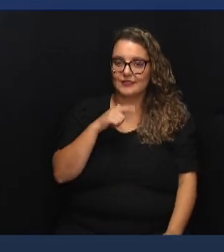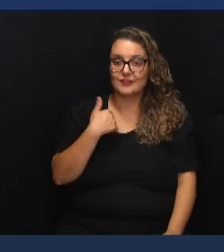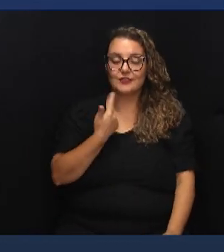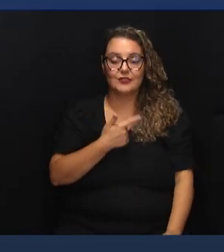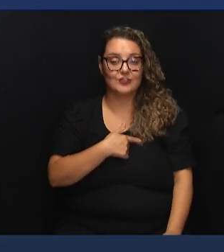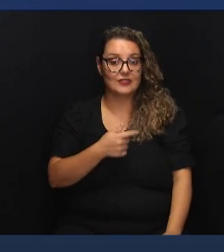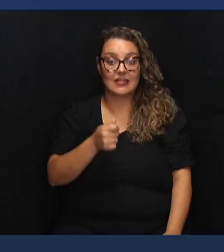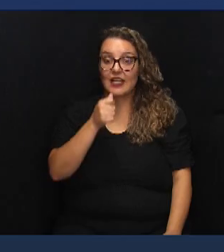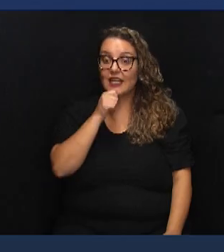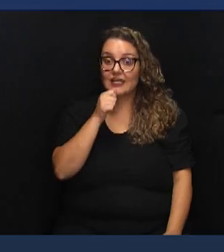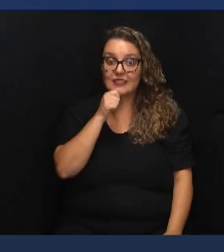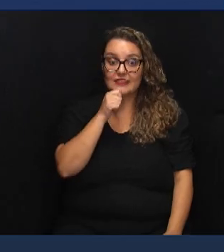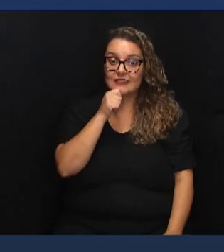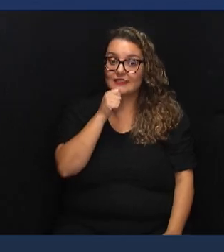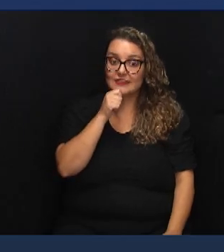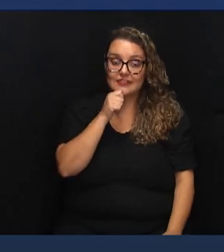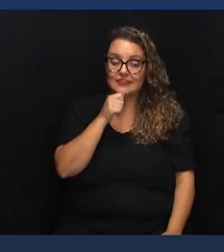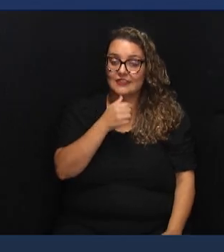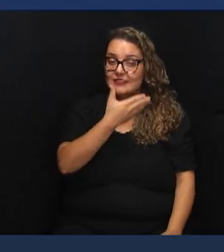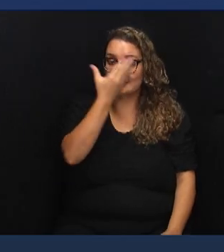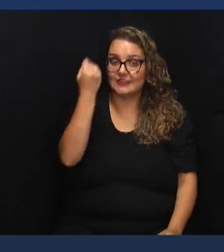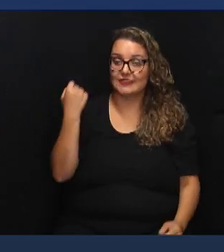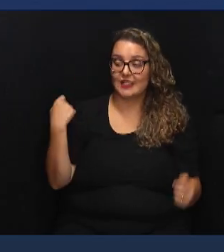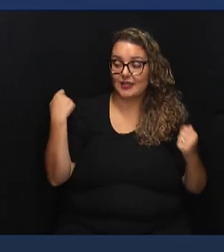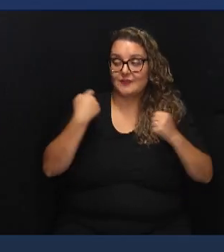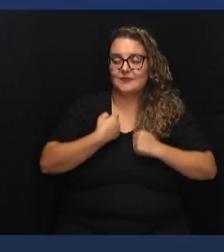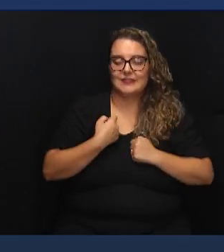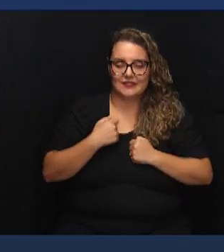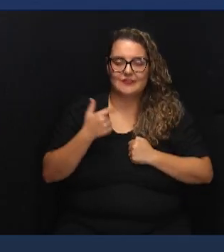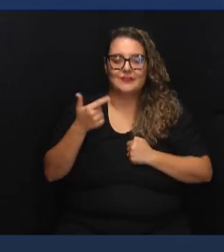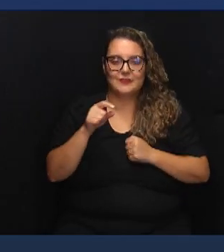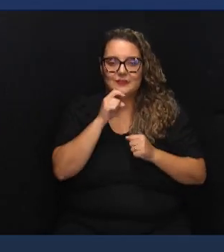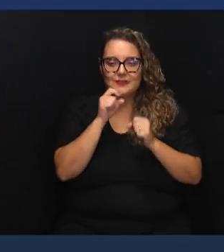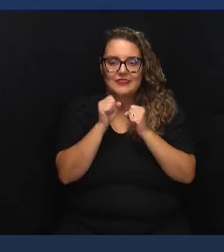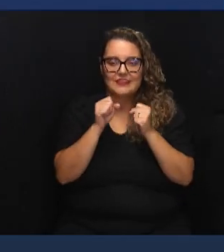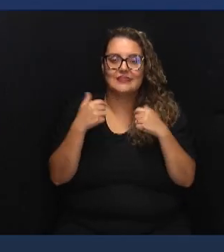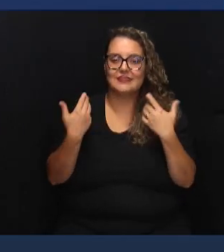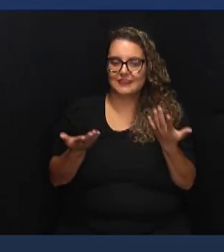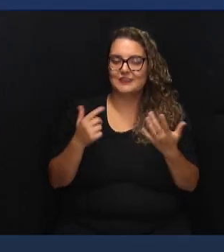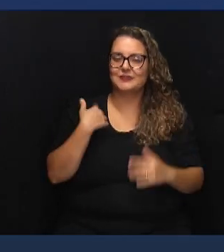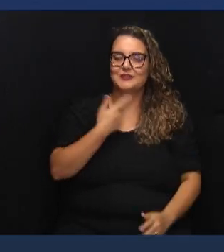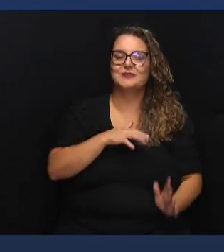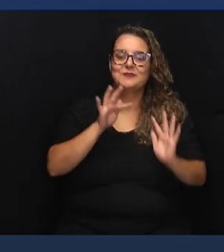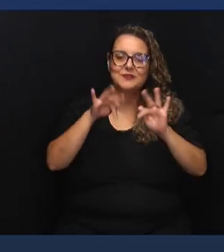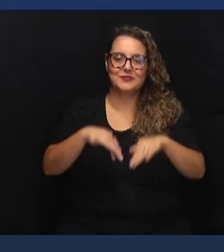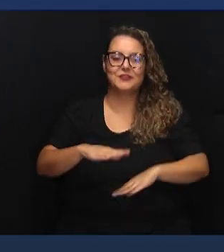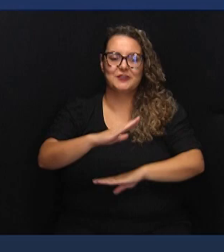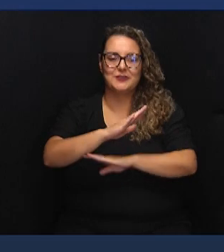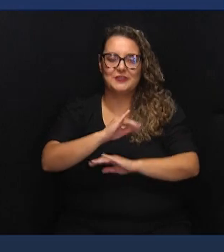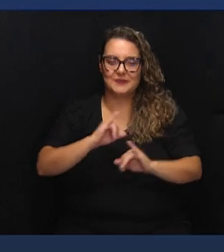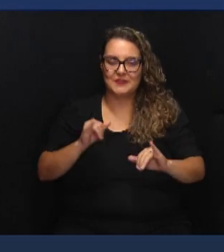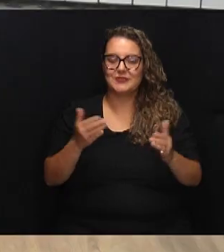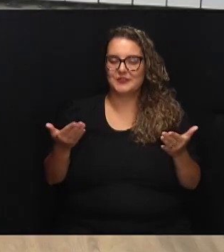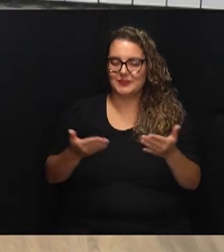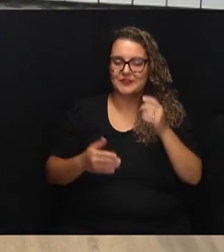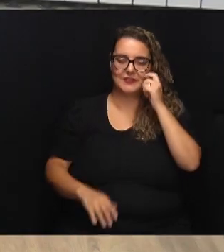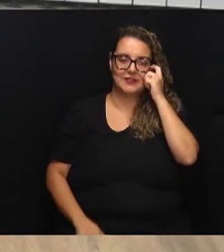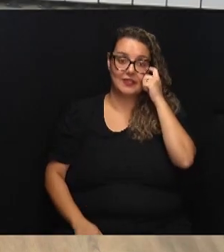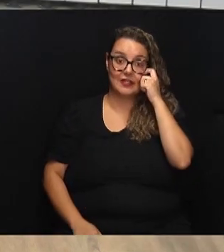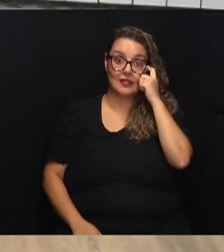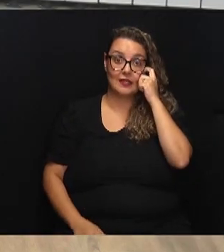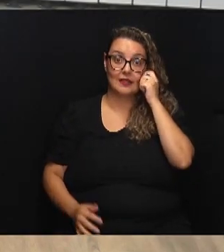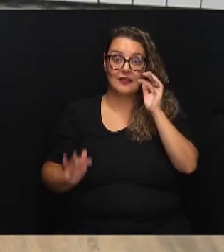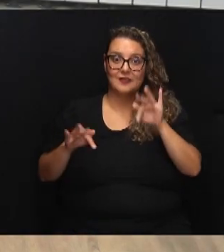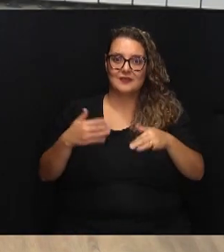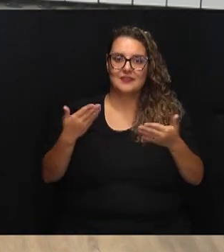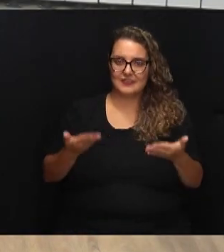não pode dispensar o agasalho. E assim, a gente encerra o Câmara Notícia de hoje. Olha, eu fico por